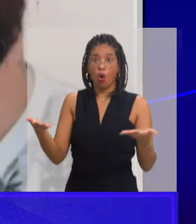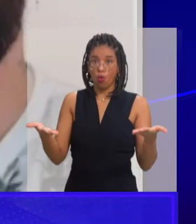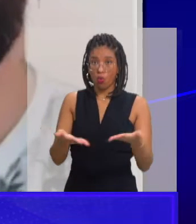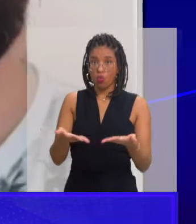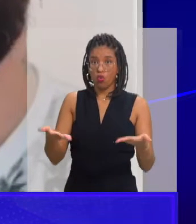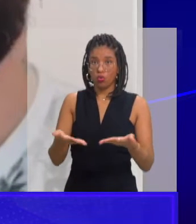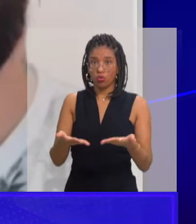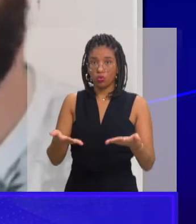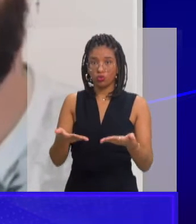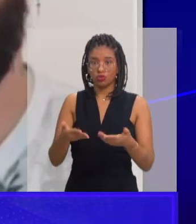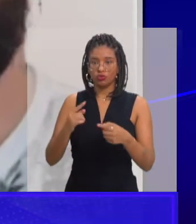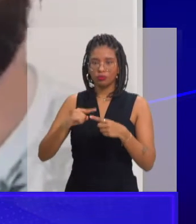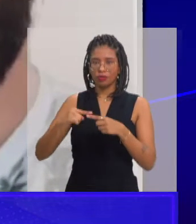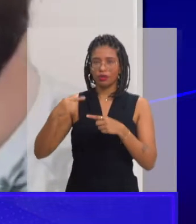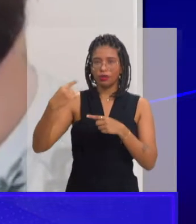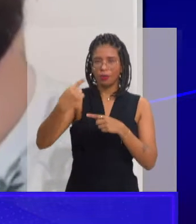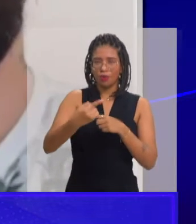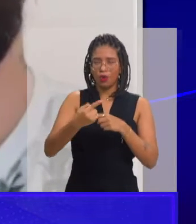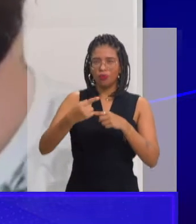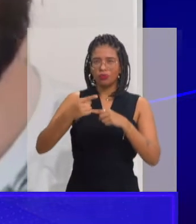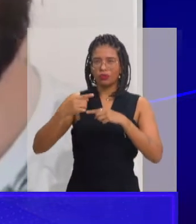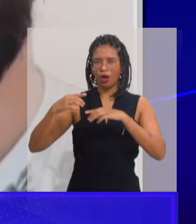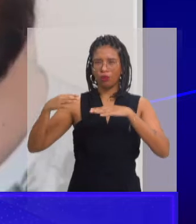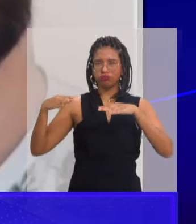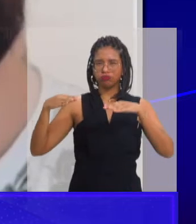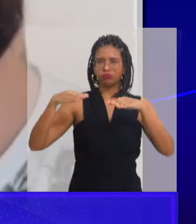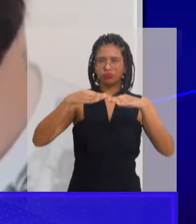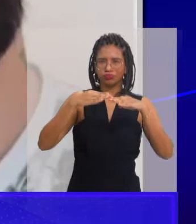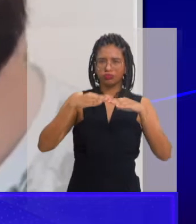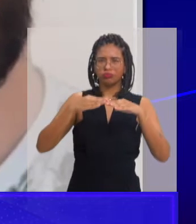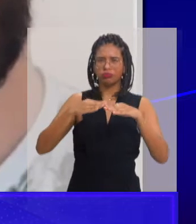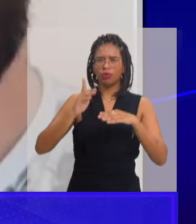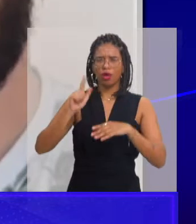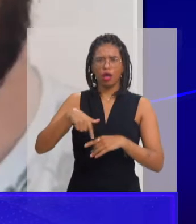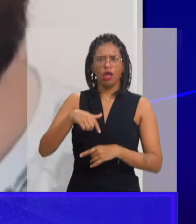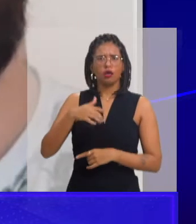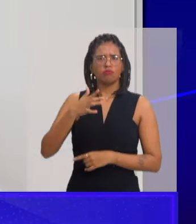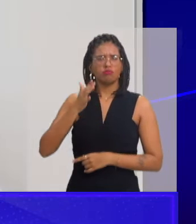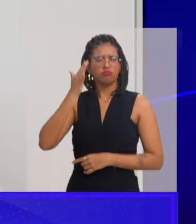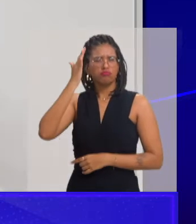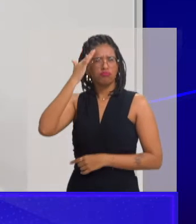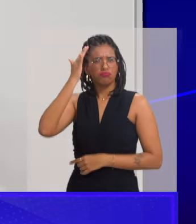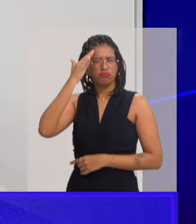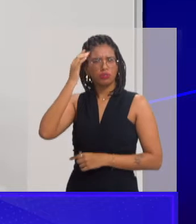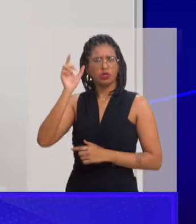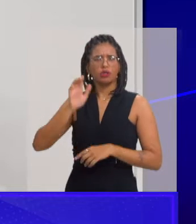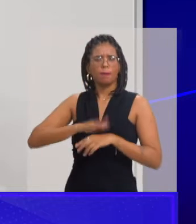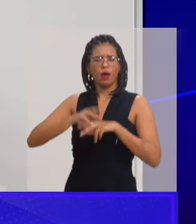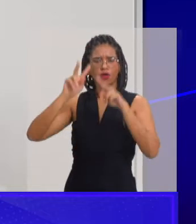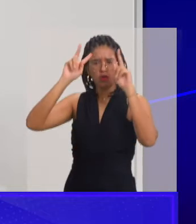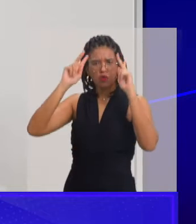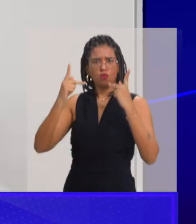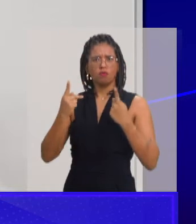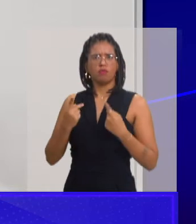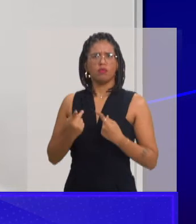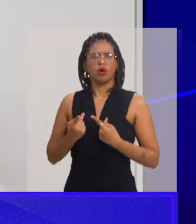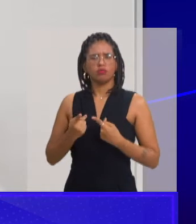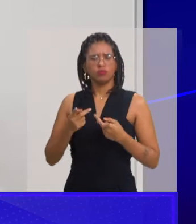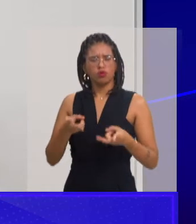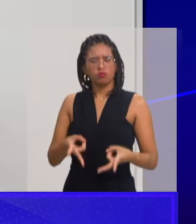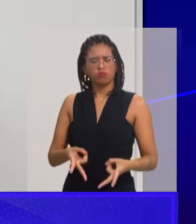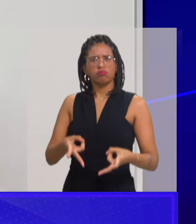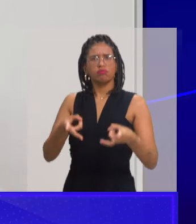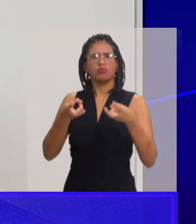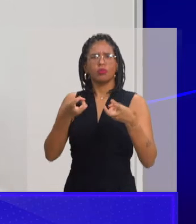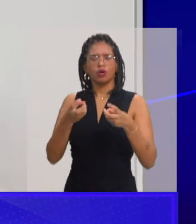Eu me lembro dele com carinho, mas é um outro Jader. O Jader hoje,